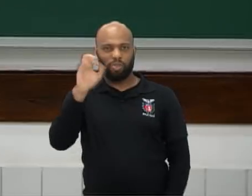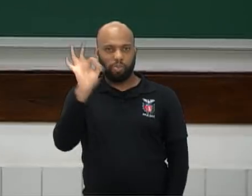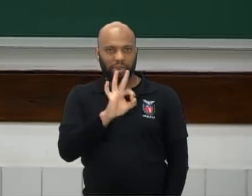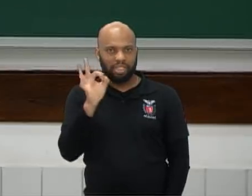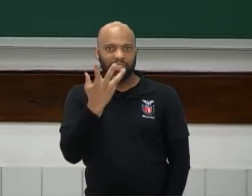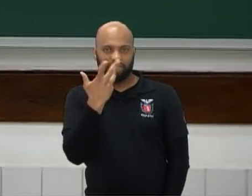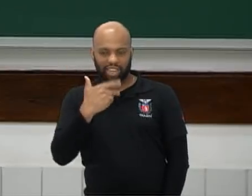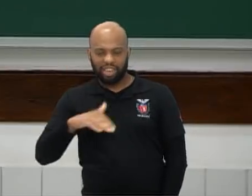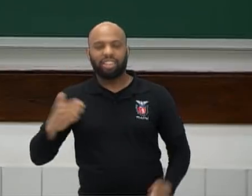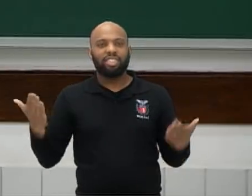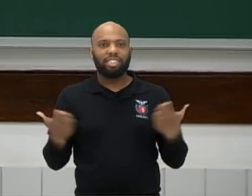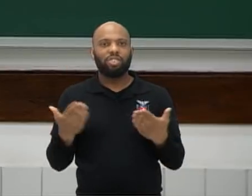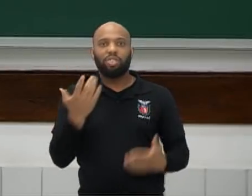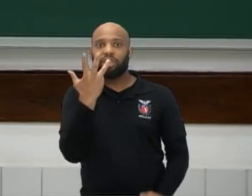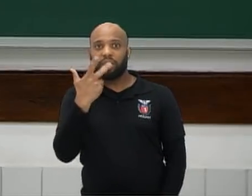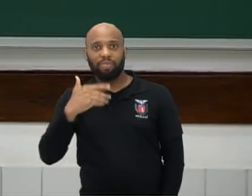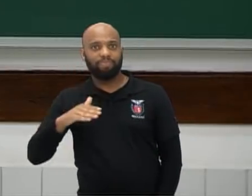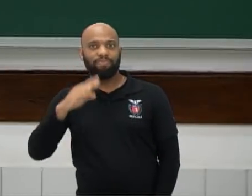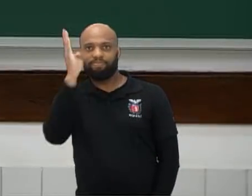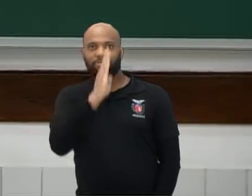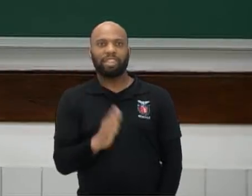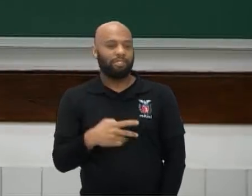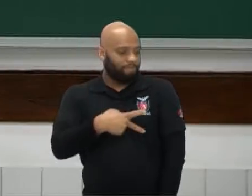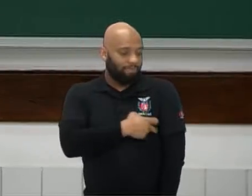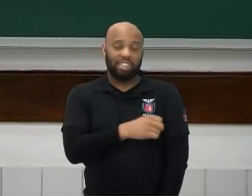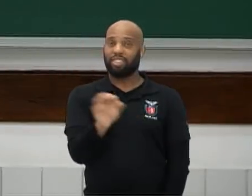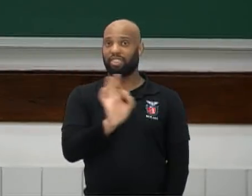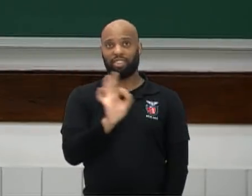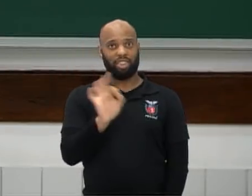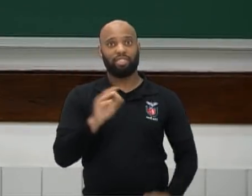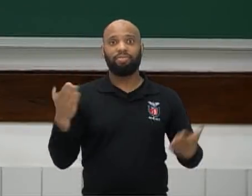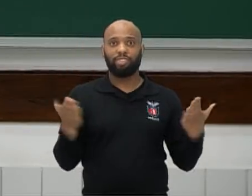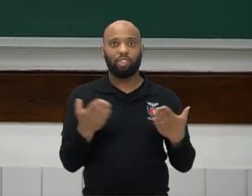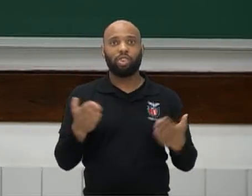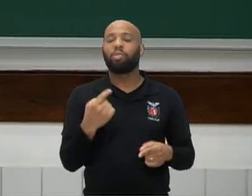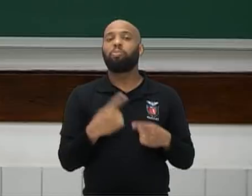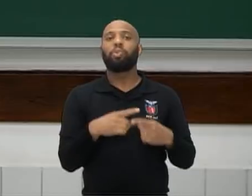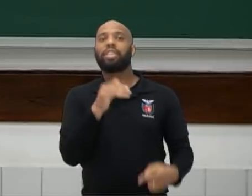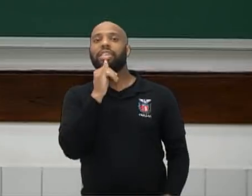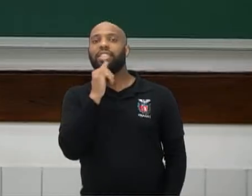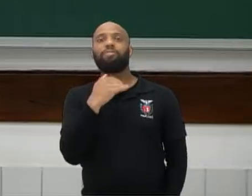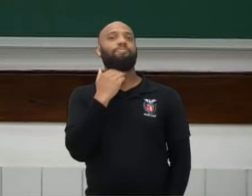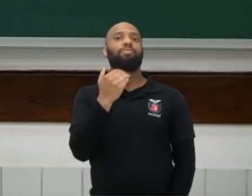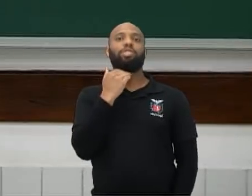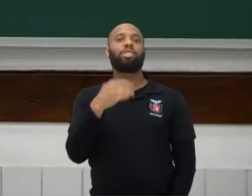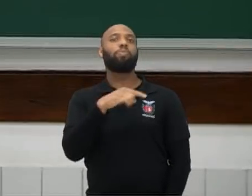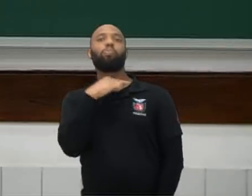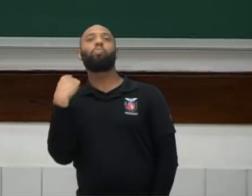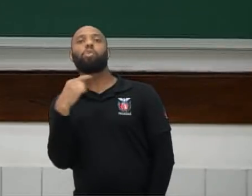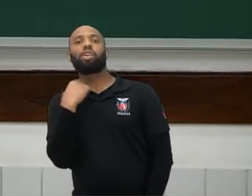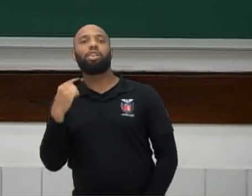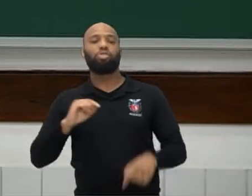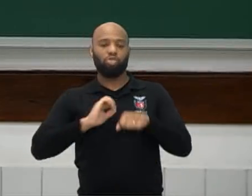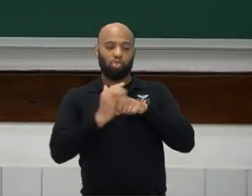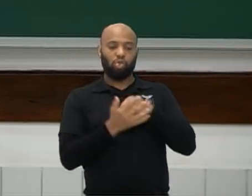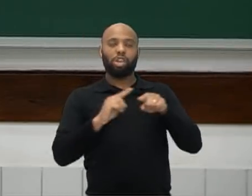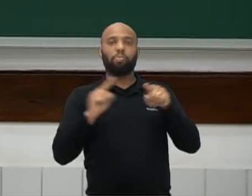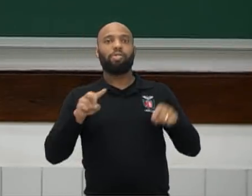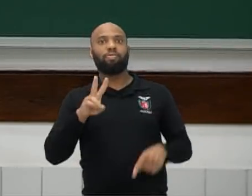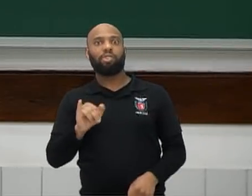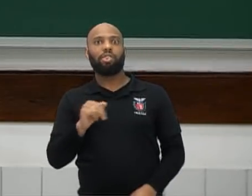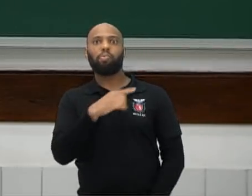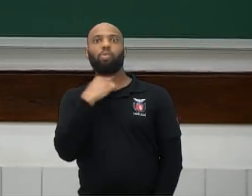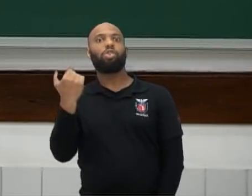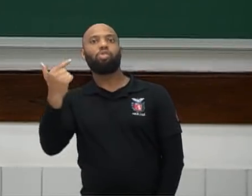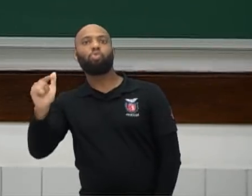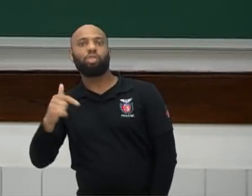no Brasil, durante a pandemia, não foram vacinadas. Pessoal, não adianta nada não morrer de coronavírus e morrer de outra doença. Tem